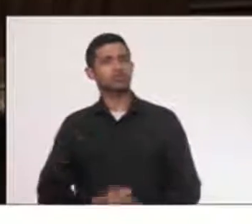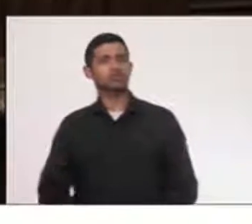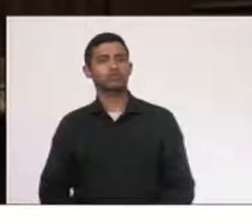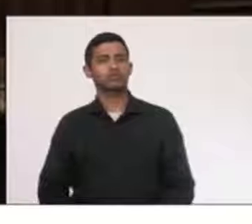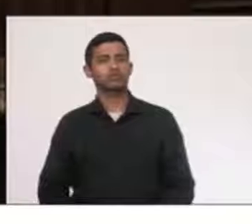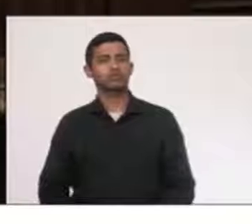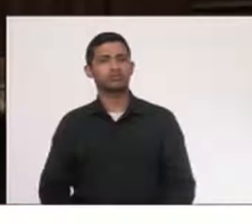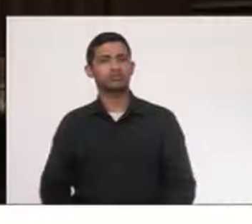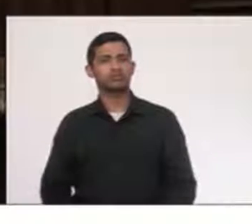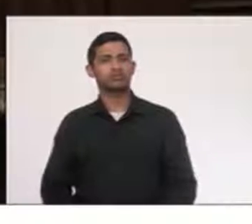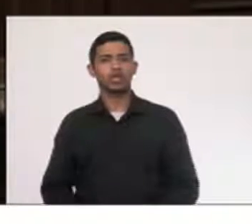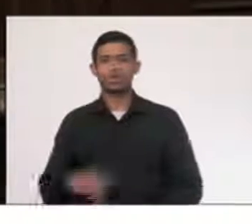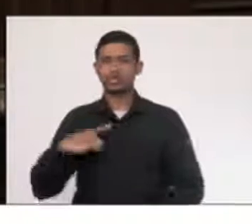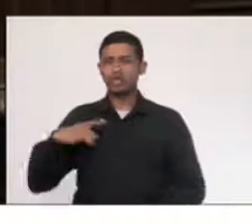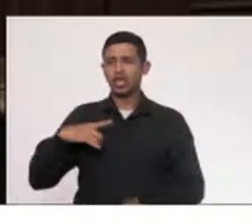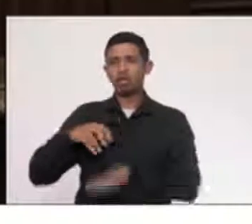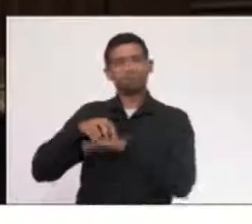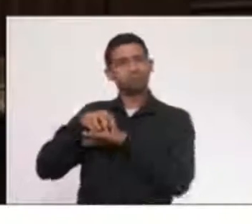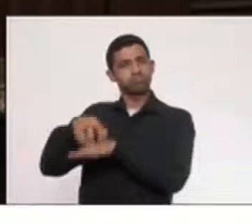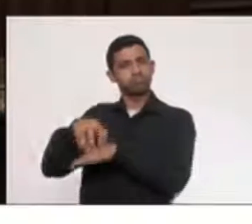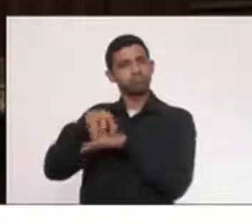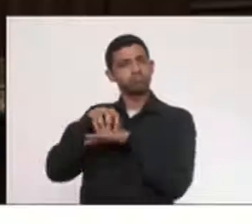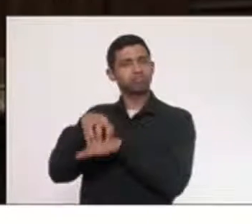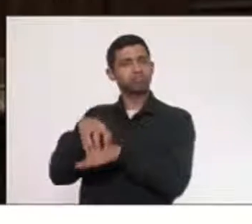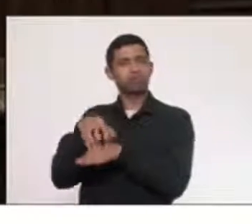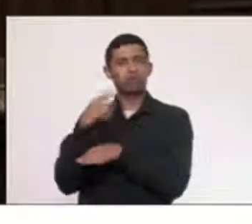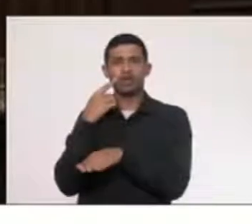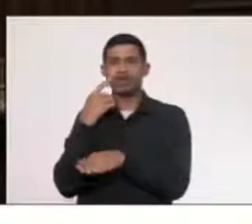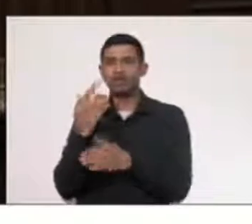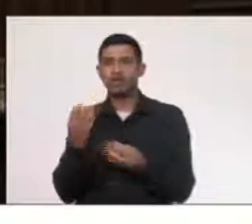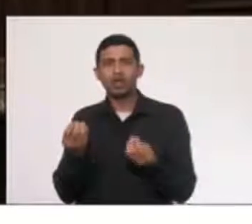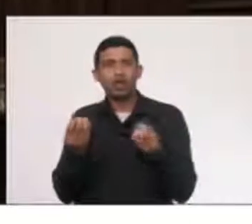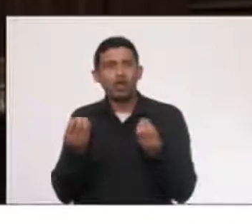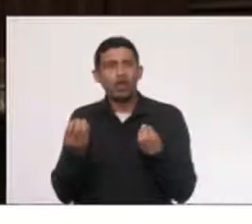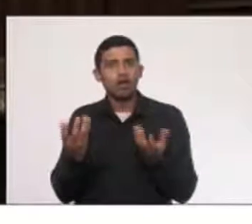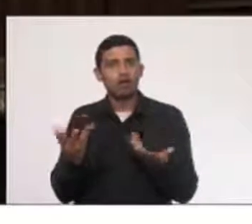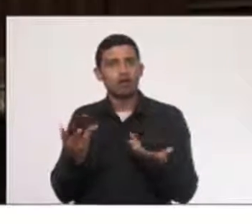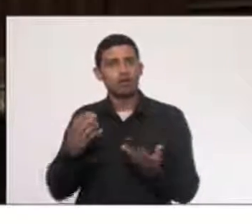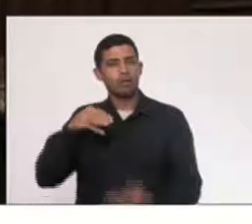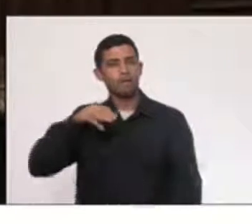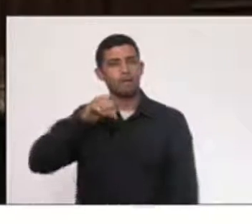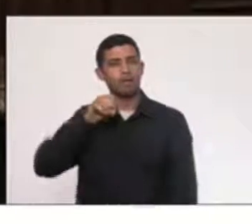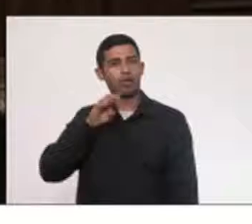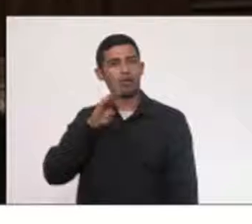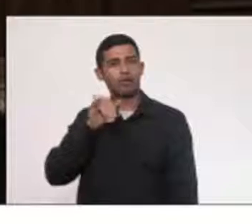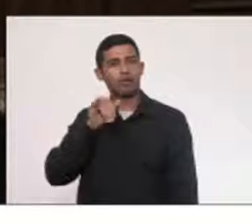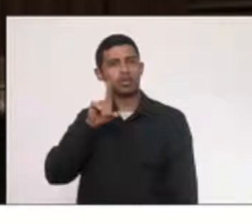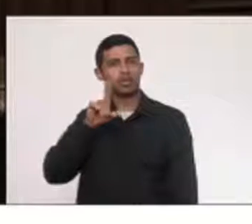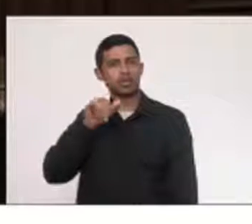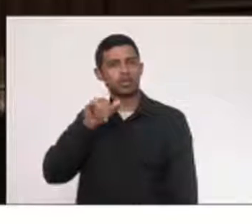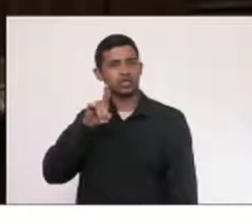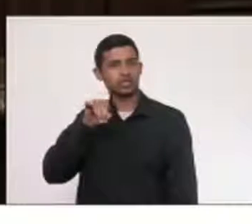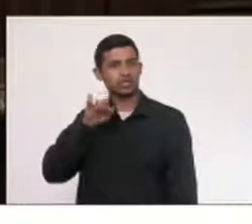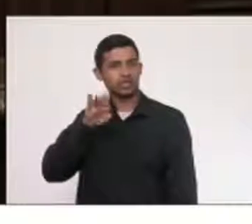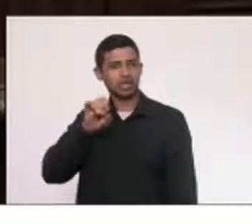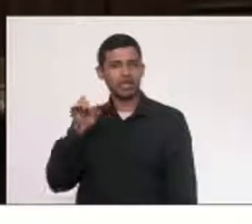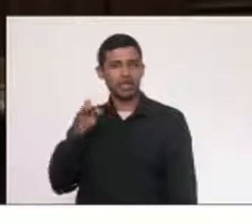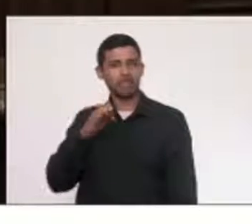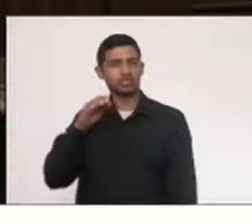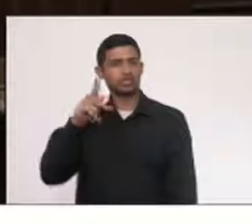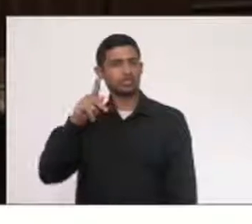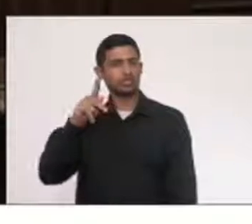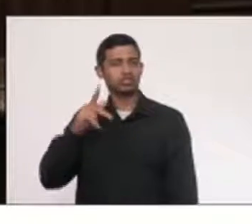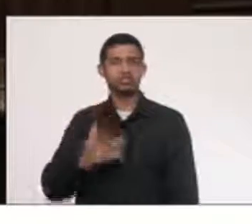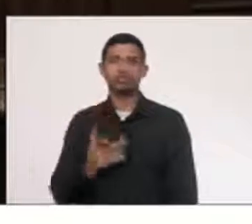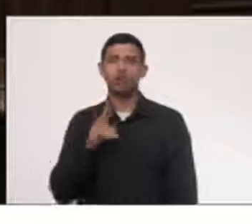sobre transporte, mobilidade urbana, deputado Luiz Paulo, deputada Renata